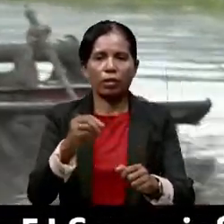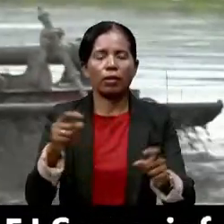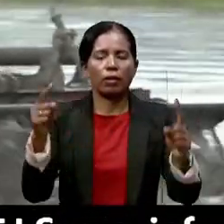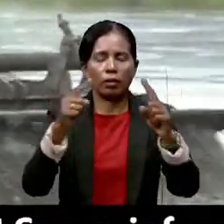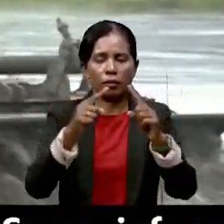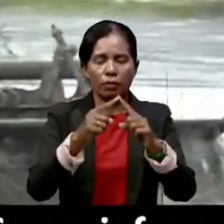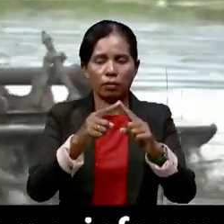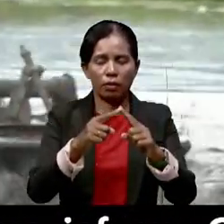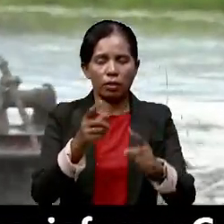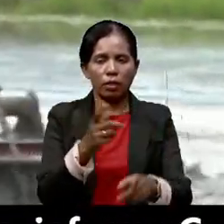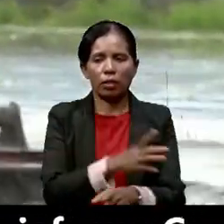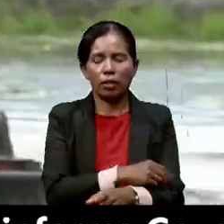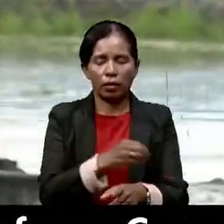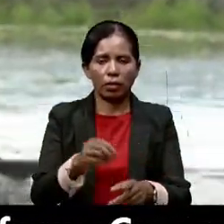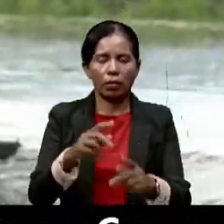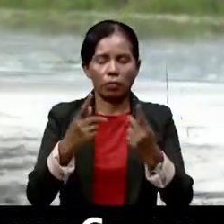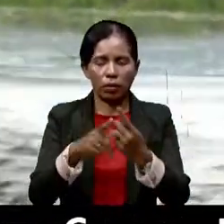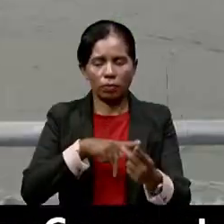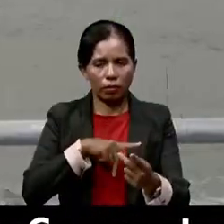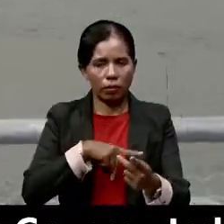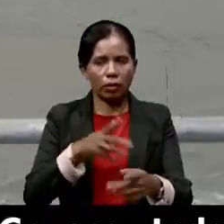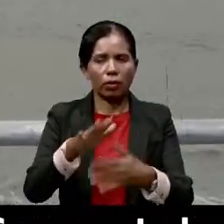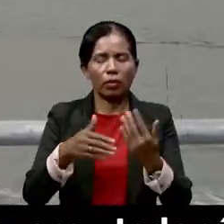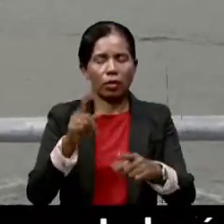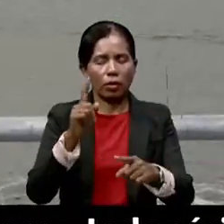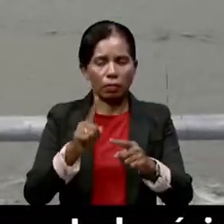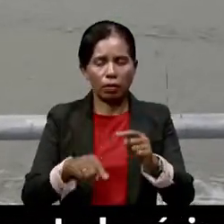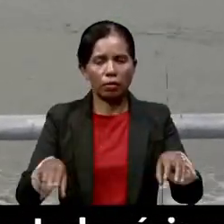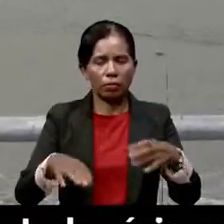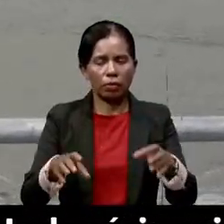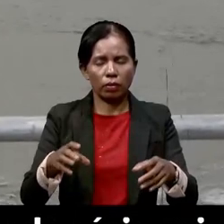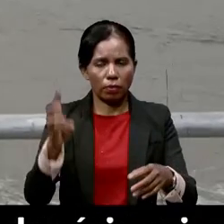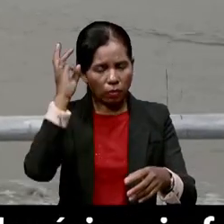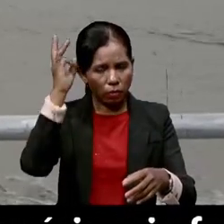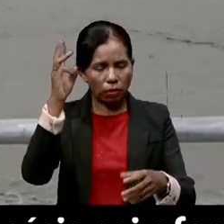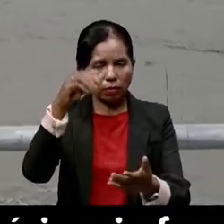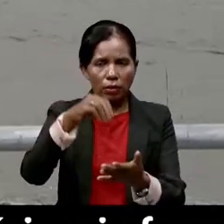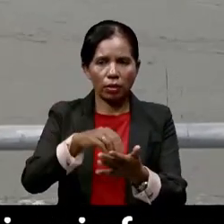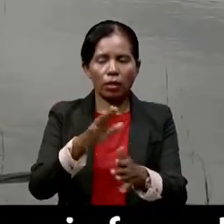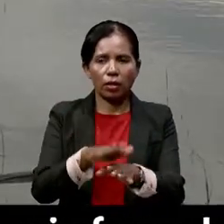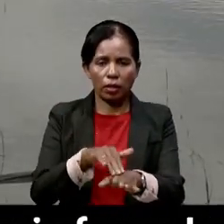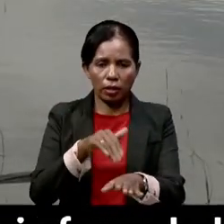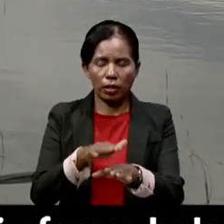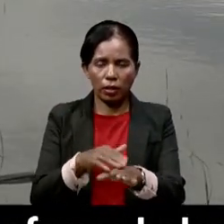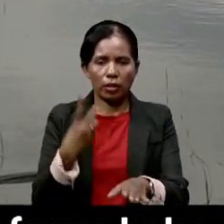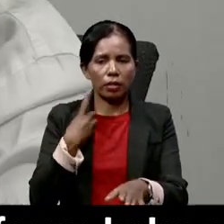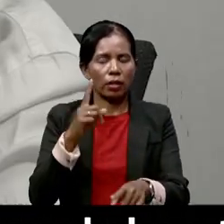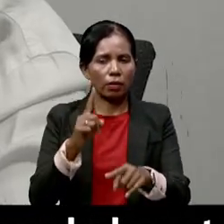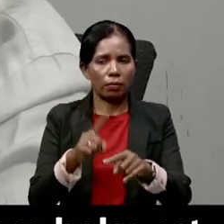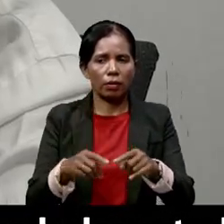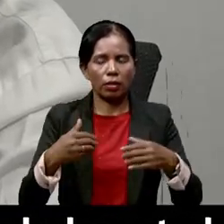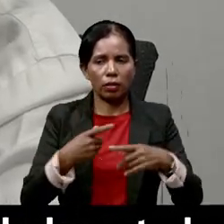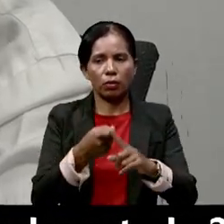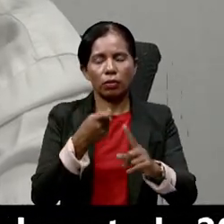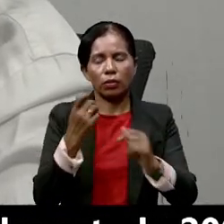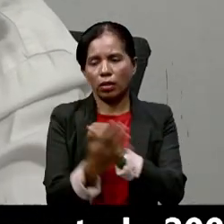deve de ka mai si tenia sitor privado sira ke regla bele complicado liu par sir bele investe no nenek itla bele ia dominação mais investimento